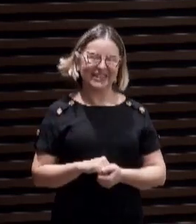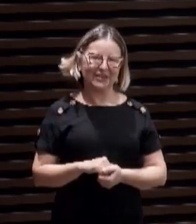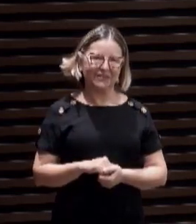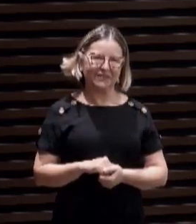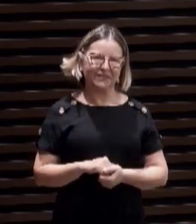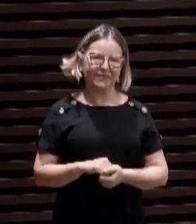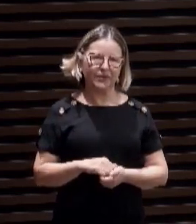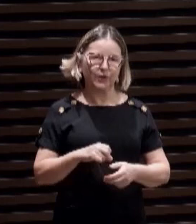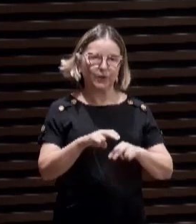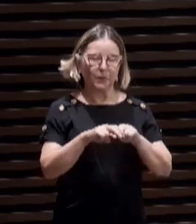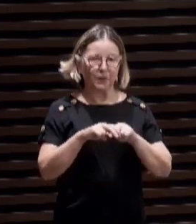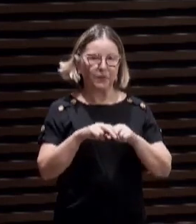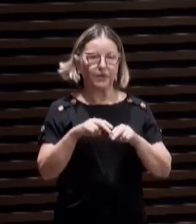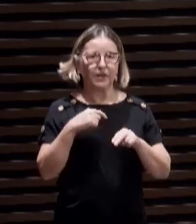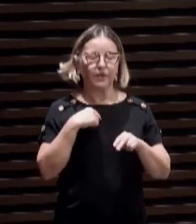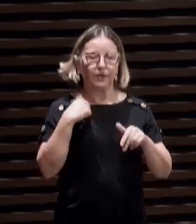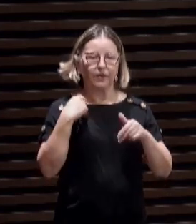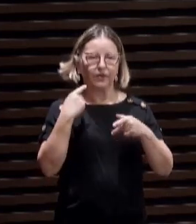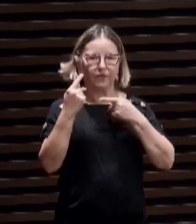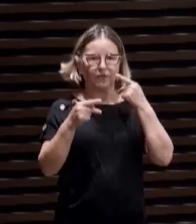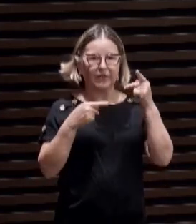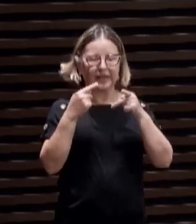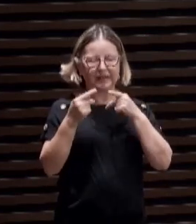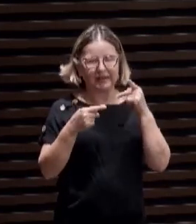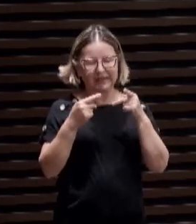Por isso eu falei sobre aquela figura